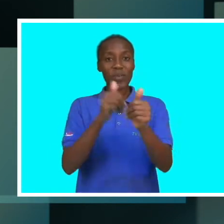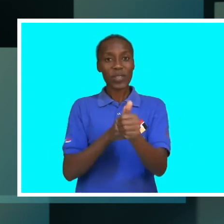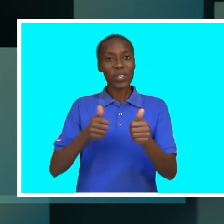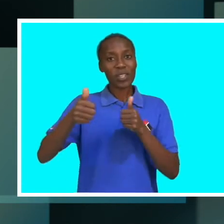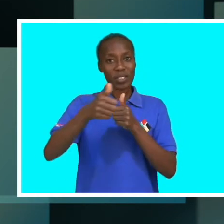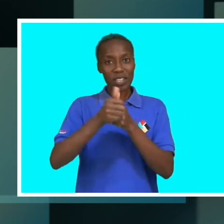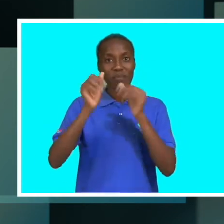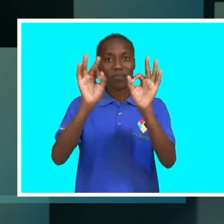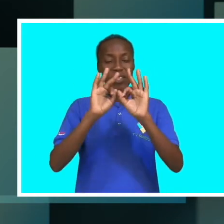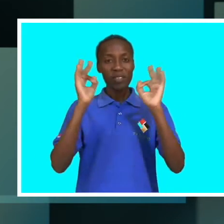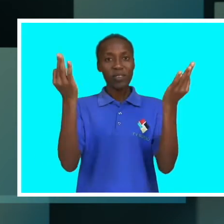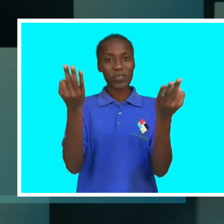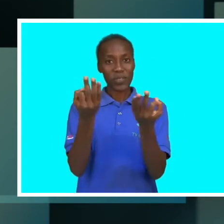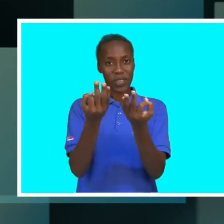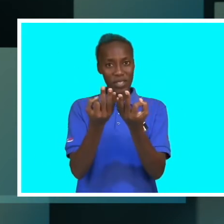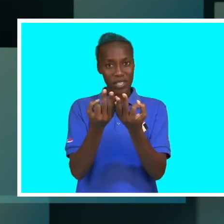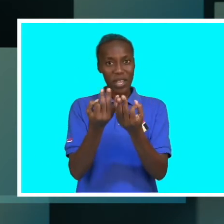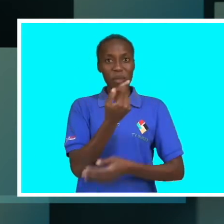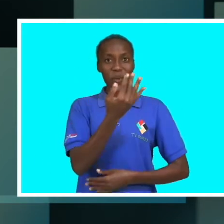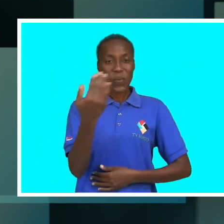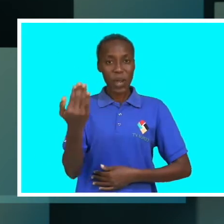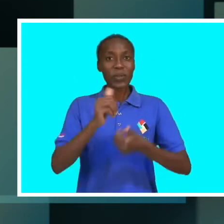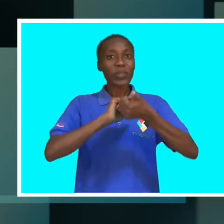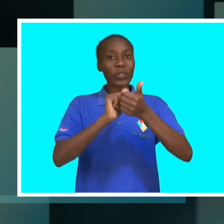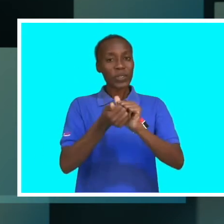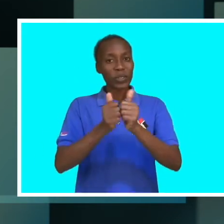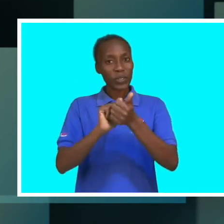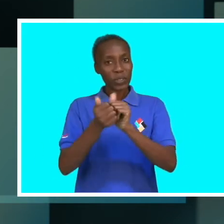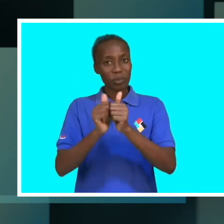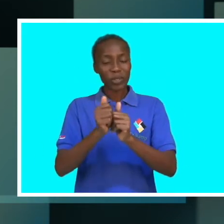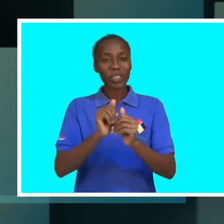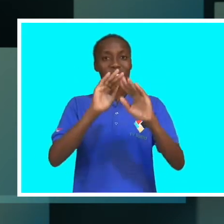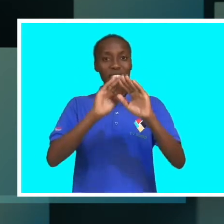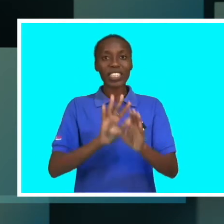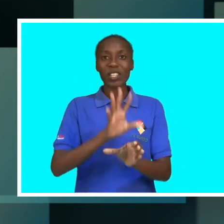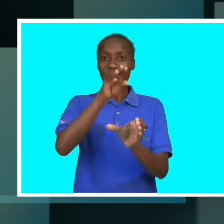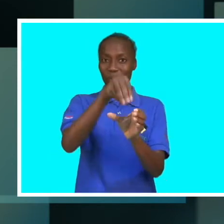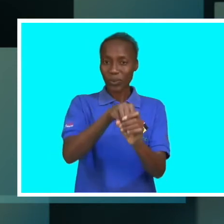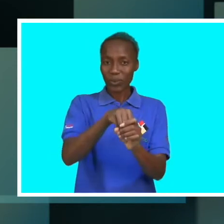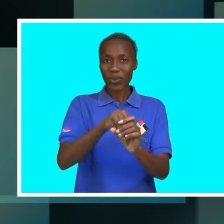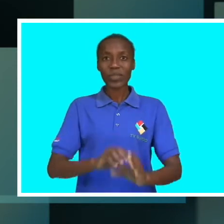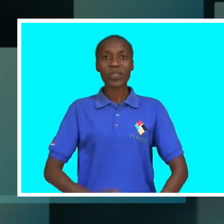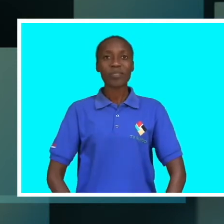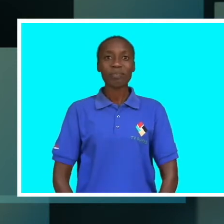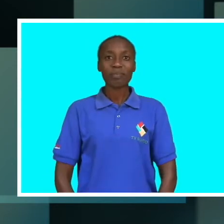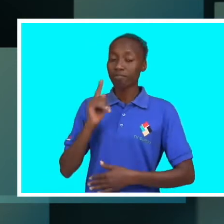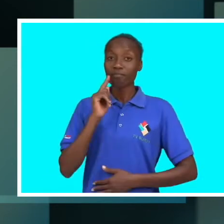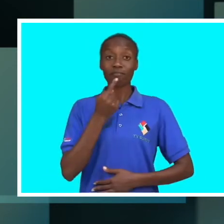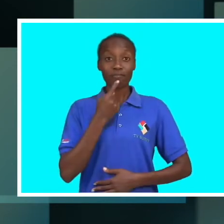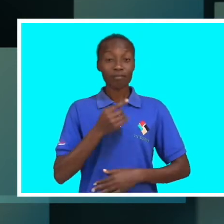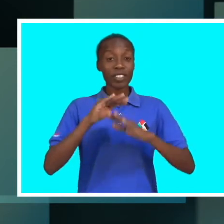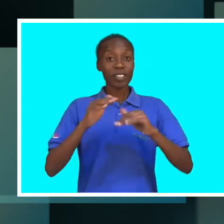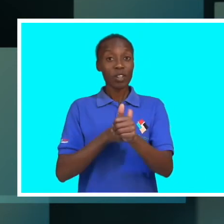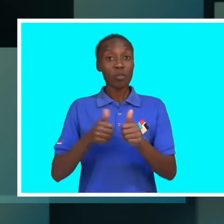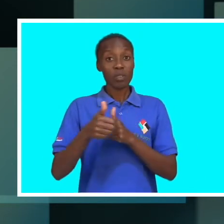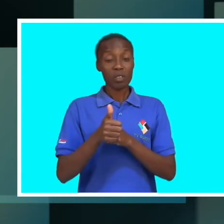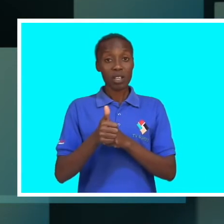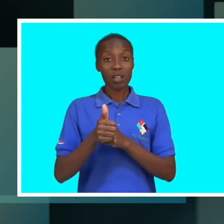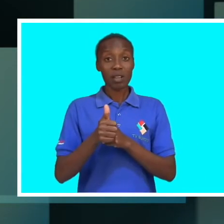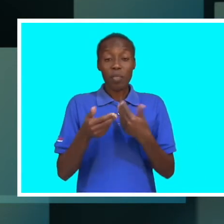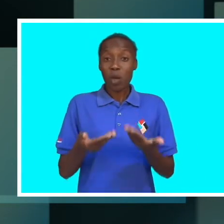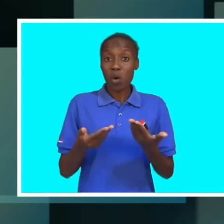representadas na Federação e quantas modalidades são implementadas? Estão representadas